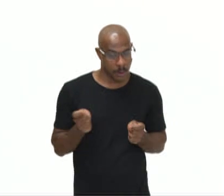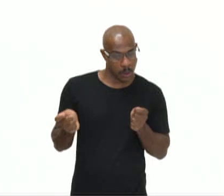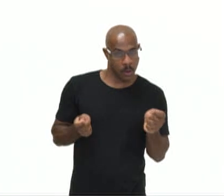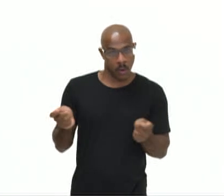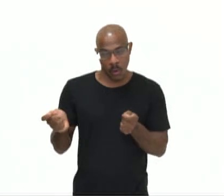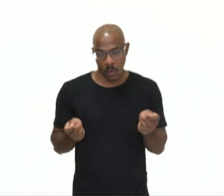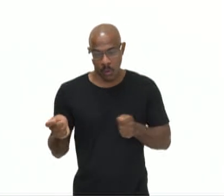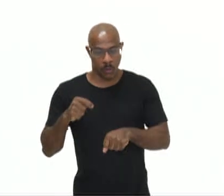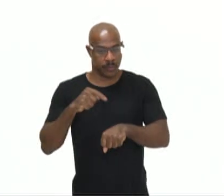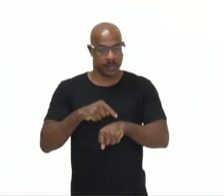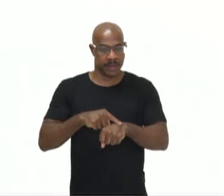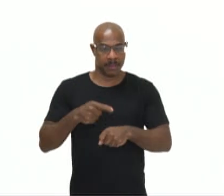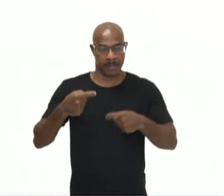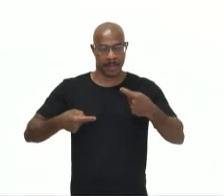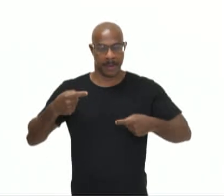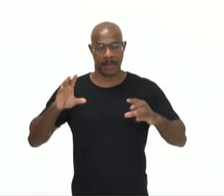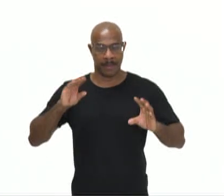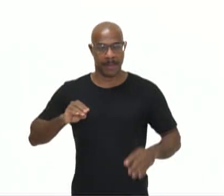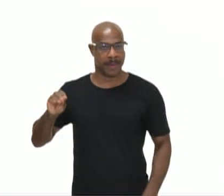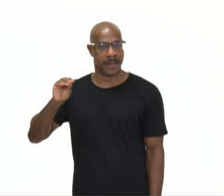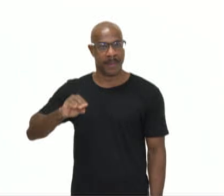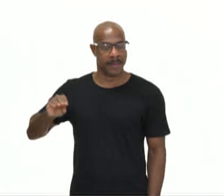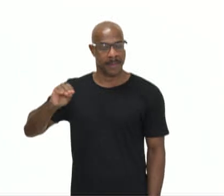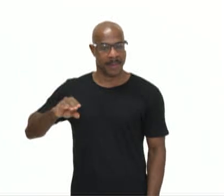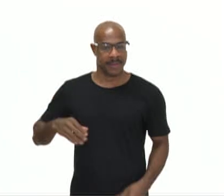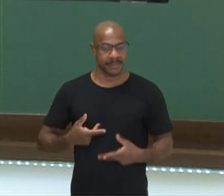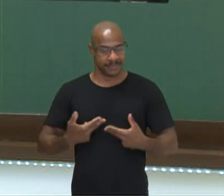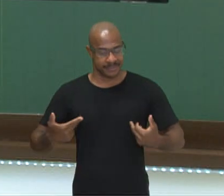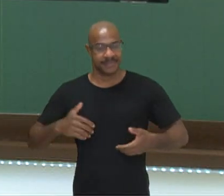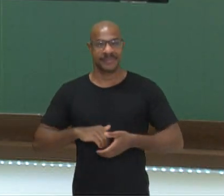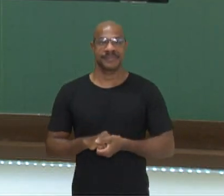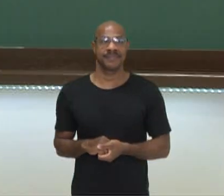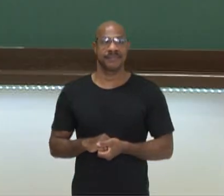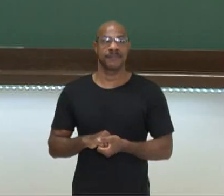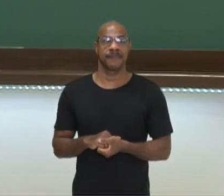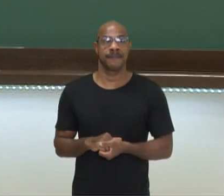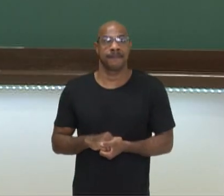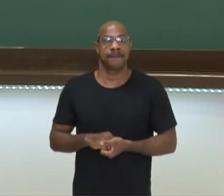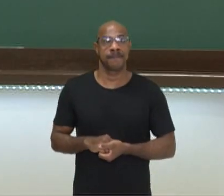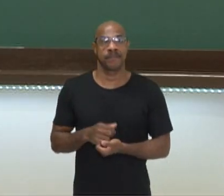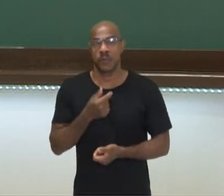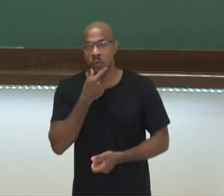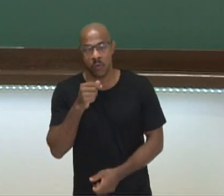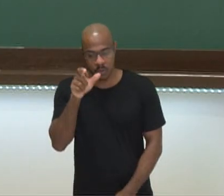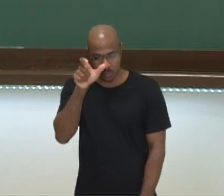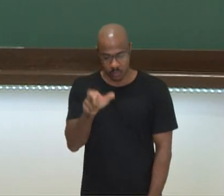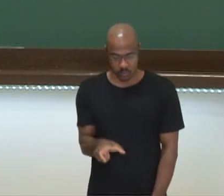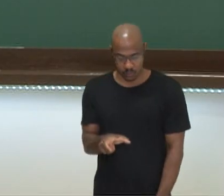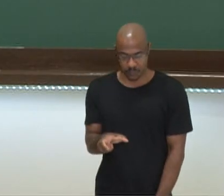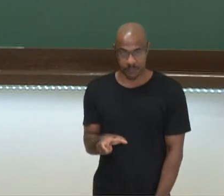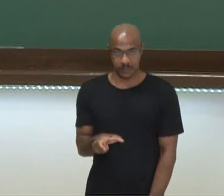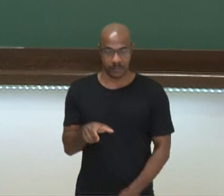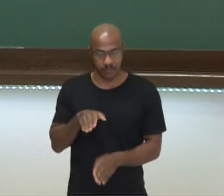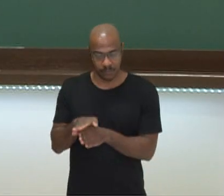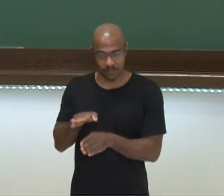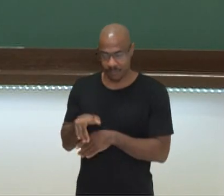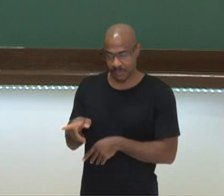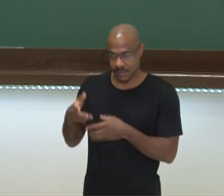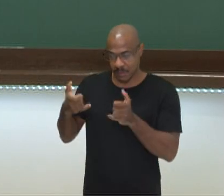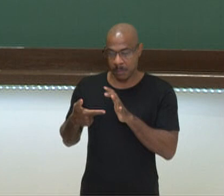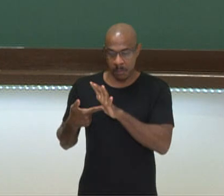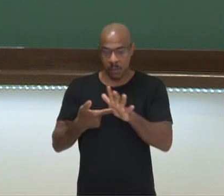de fala, de réplicas e tréplicas. Isso mesmo. Então o mediador ele apresenta o tema,